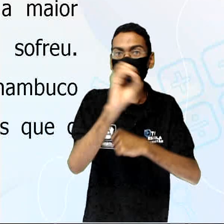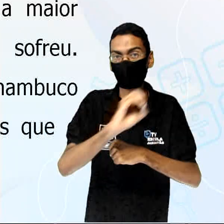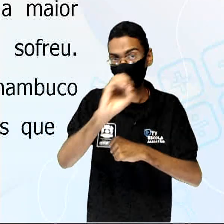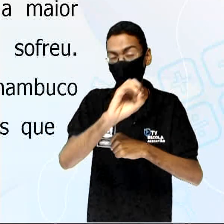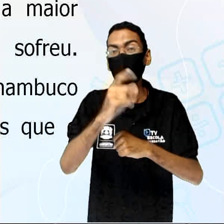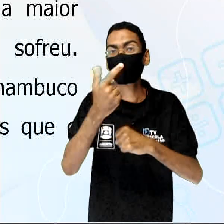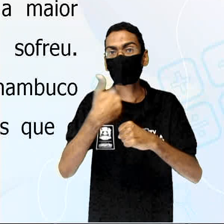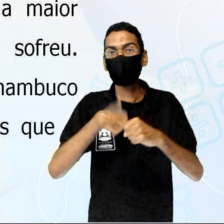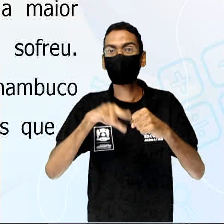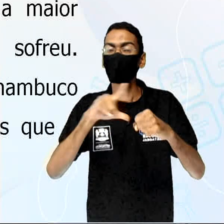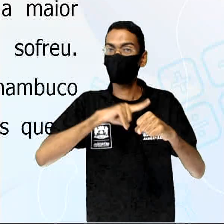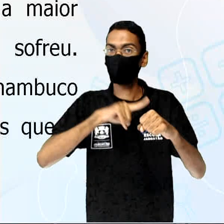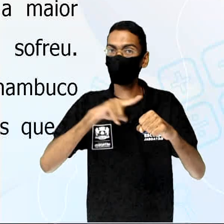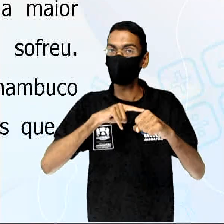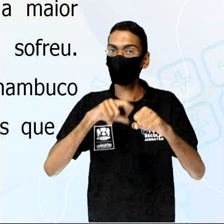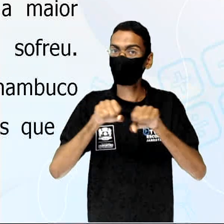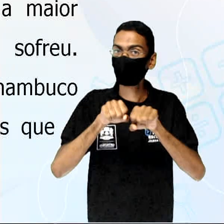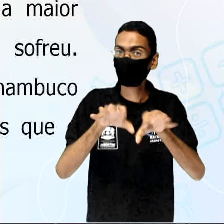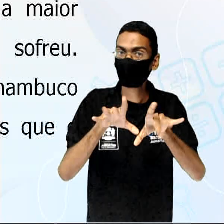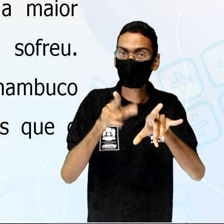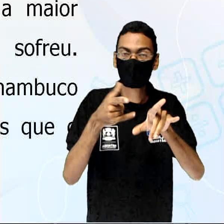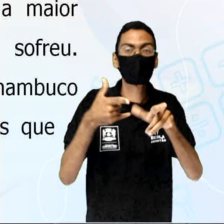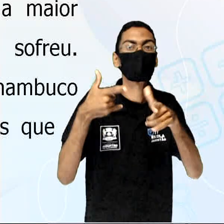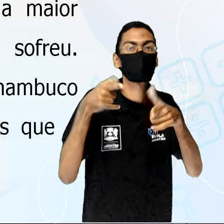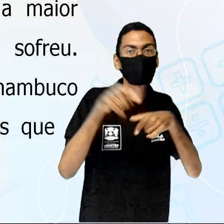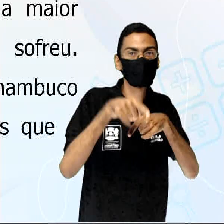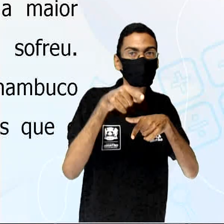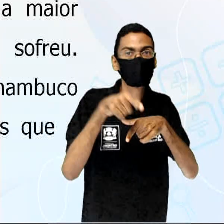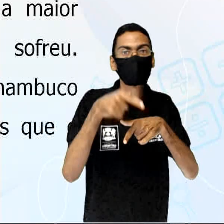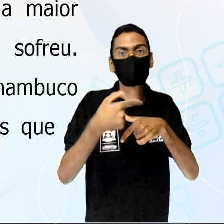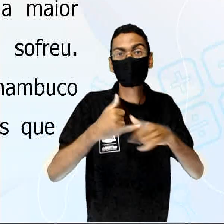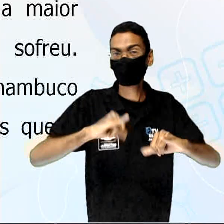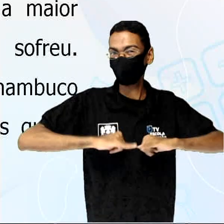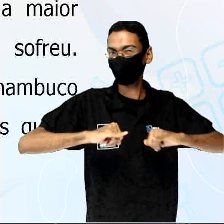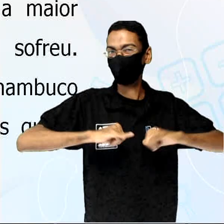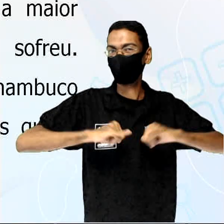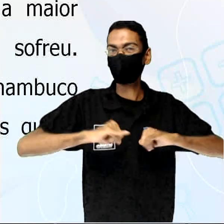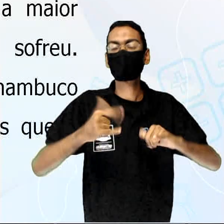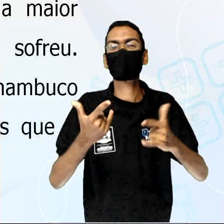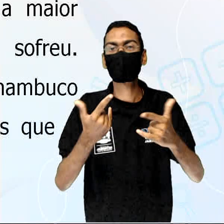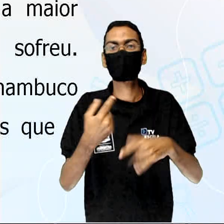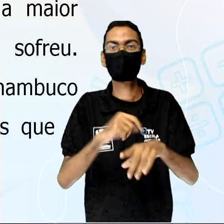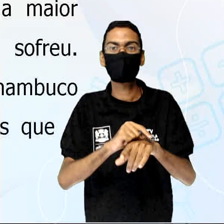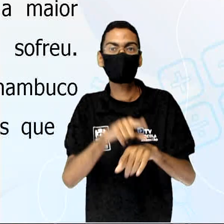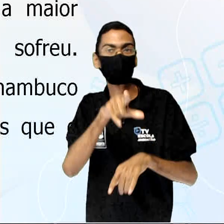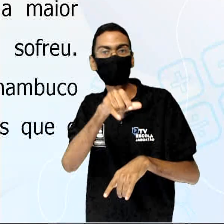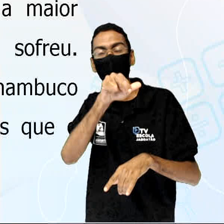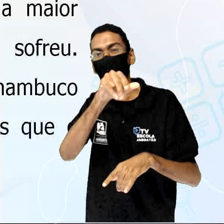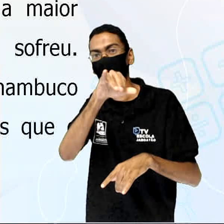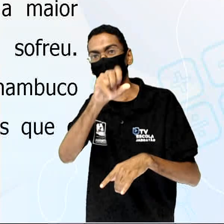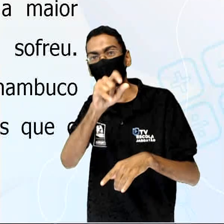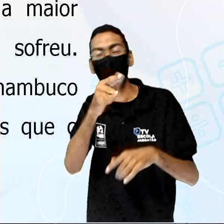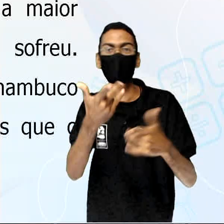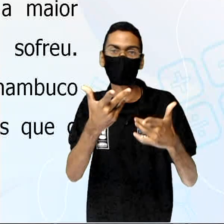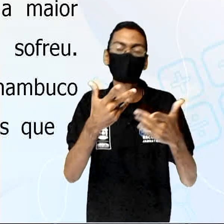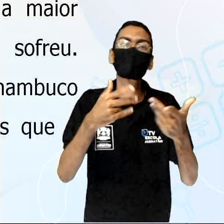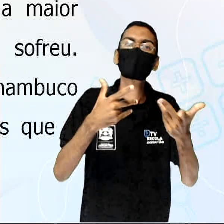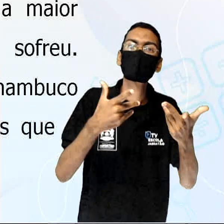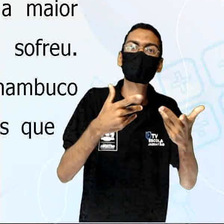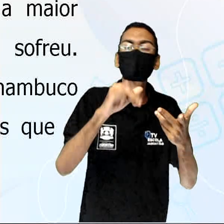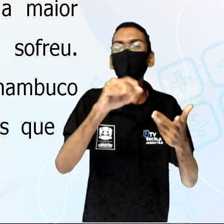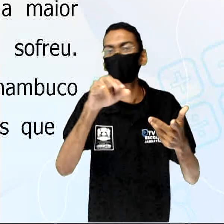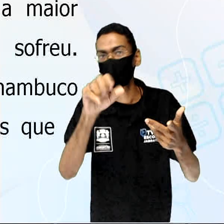colônia portuguesa da época, já sofreu. O governo de Maurício Nassau, no entanto, aqui em Pernambuco, concedeu a liberdade